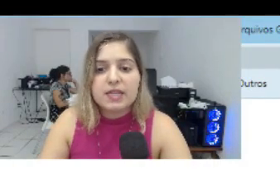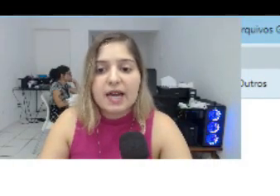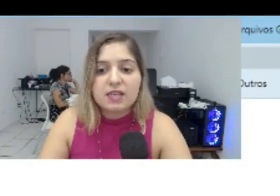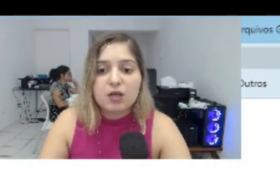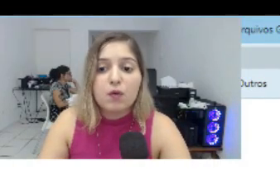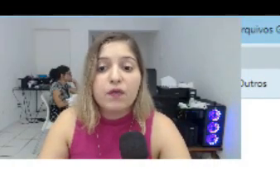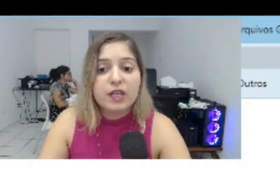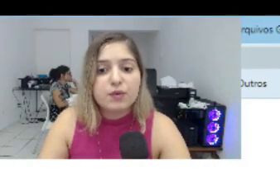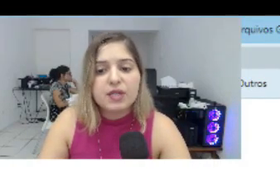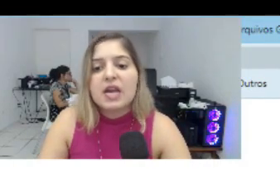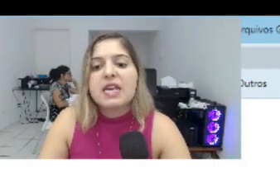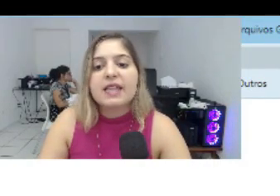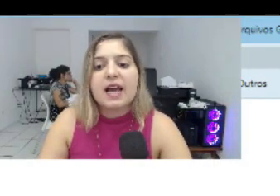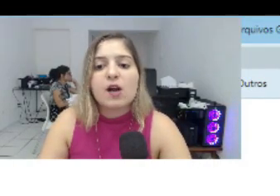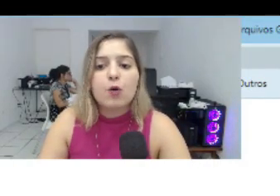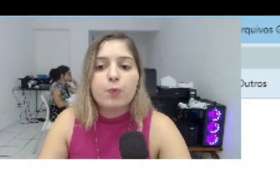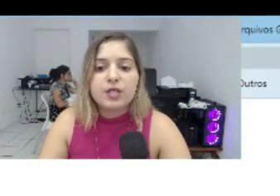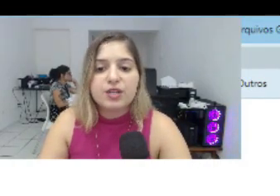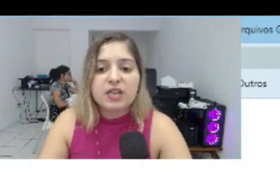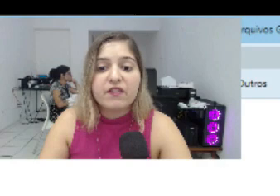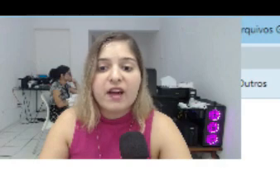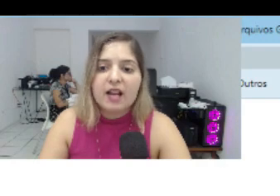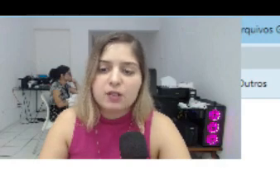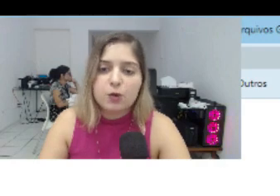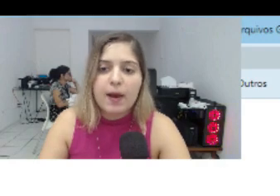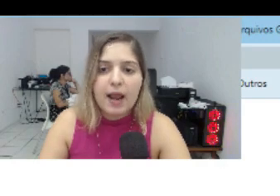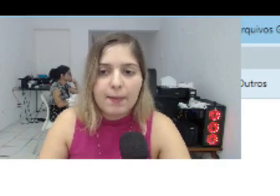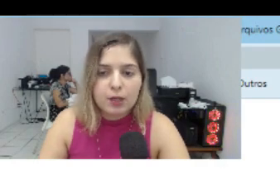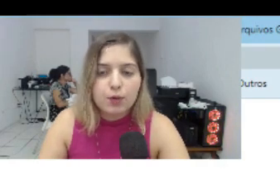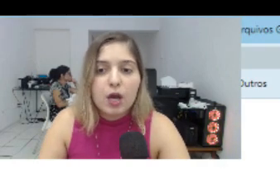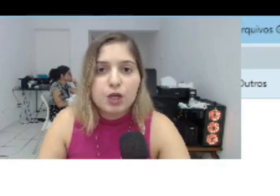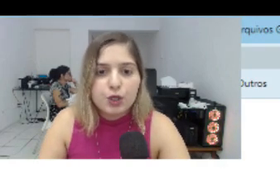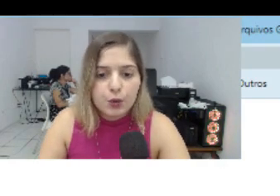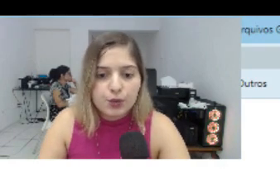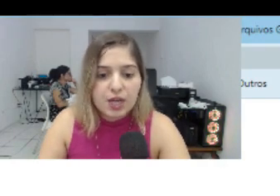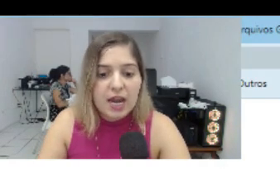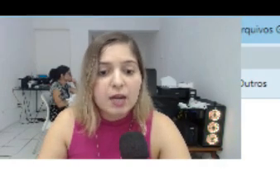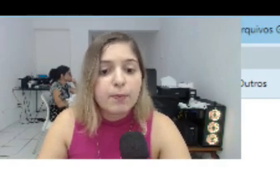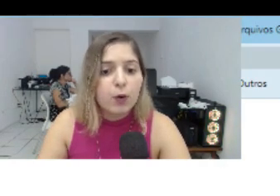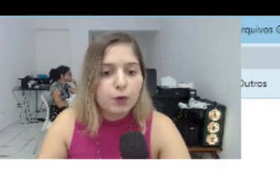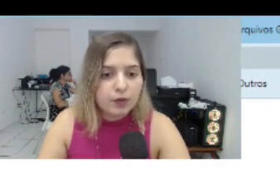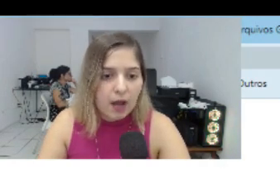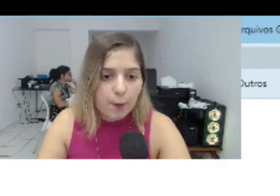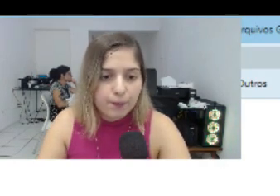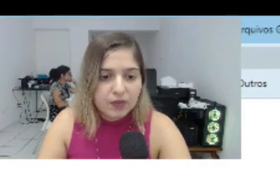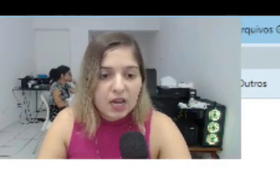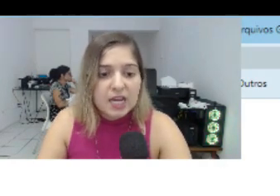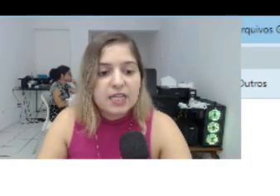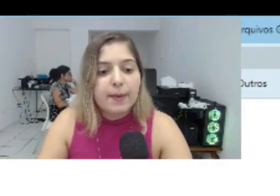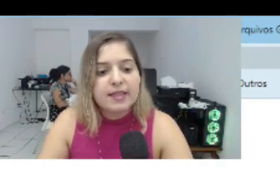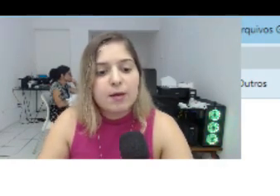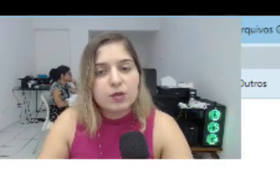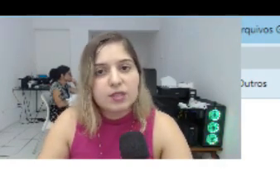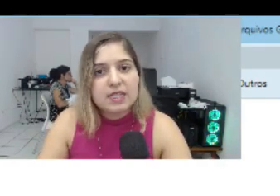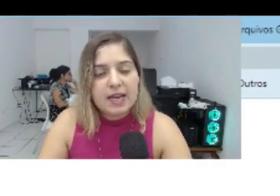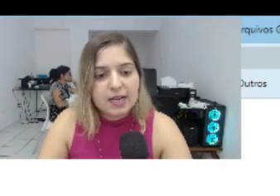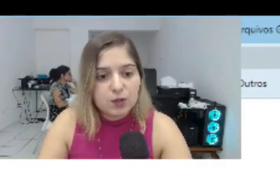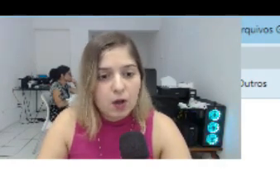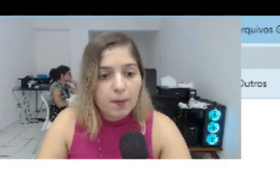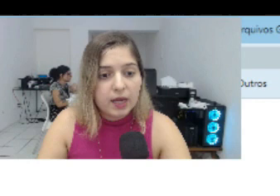soluções militares em conflitos e ataca golpistas em falas no parlamento de hoje em Portugal. E também